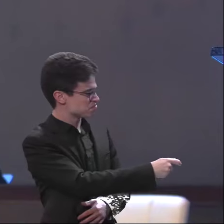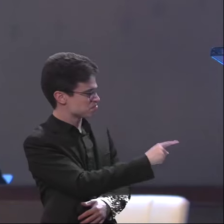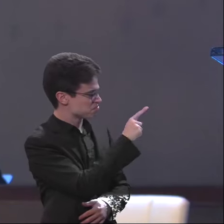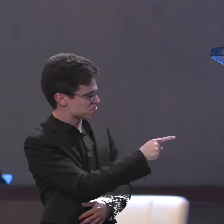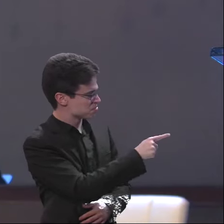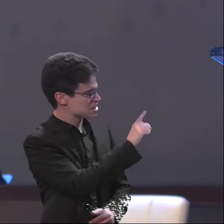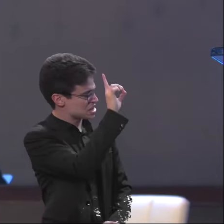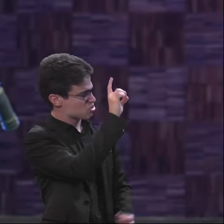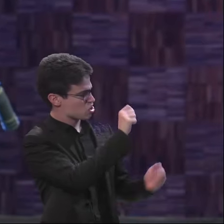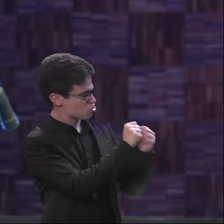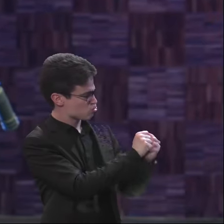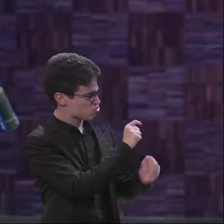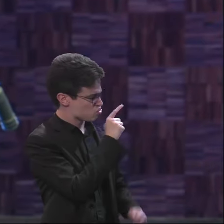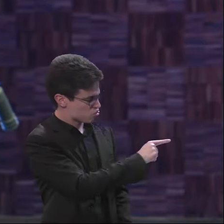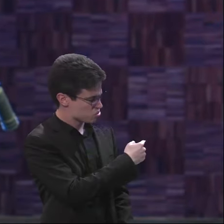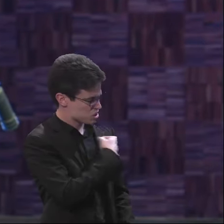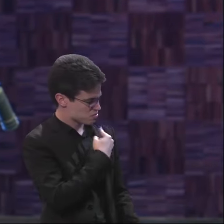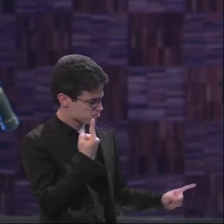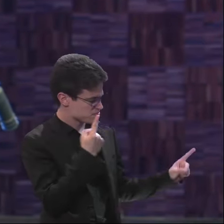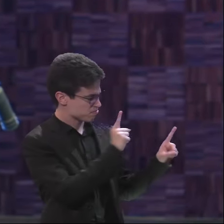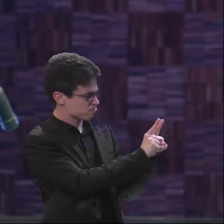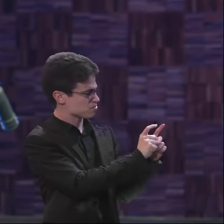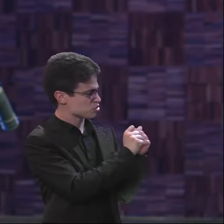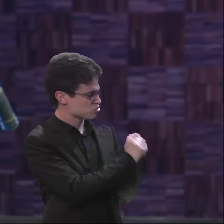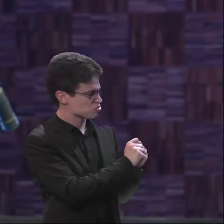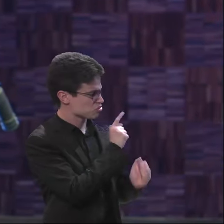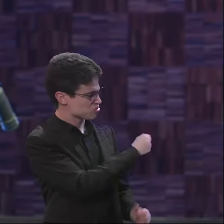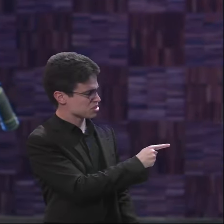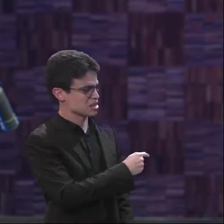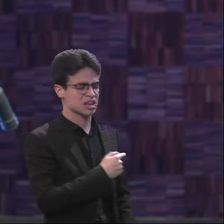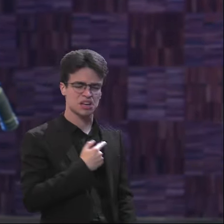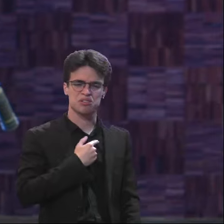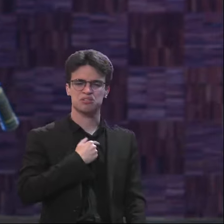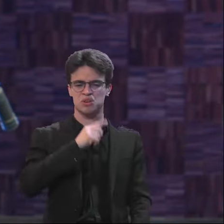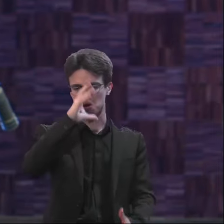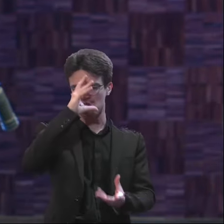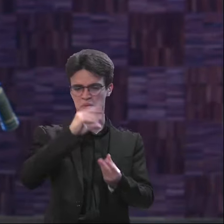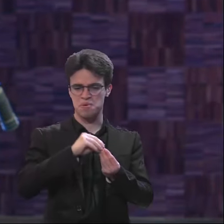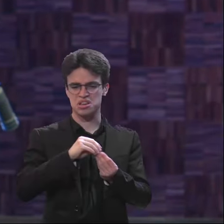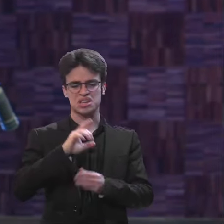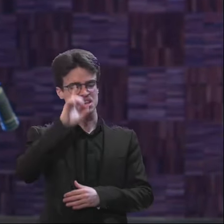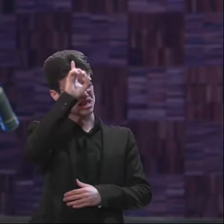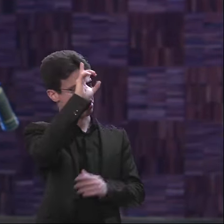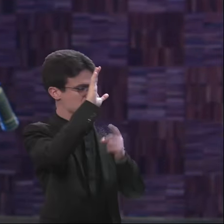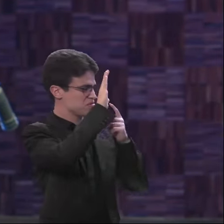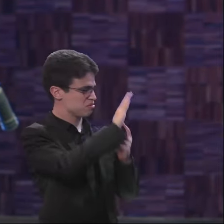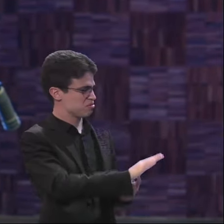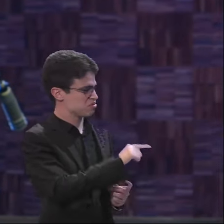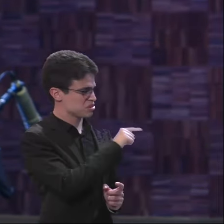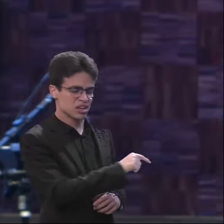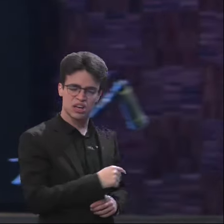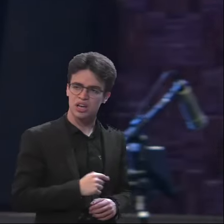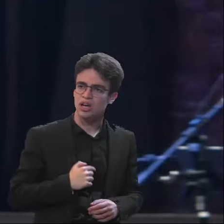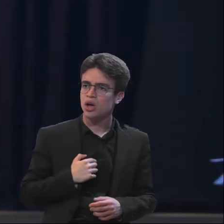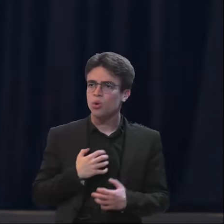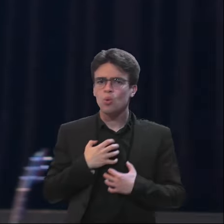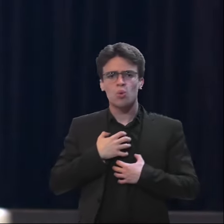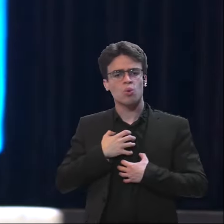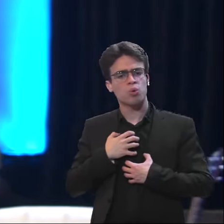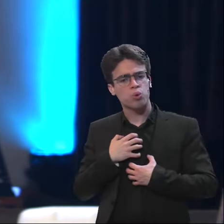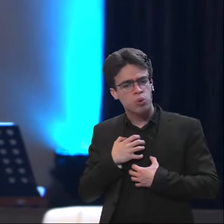contigo, eu estou contigo também. Eu entendi que Deus está se revelando a você de forma especial. Querido,